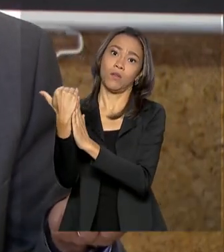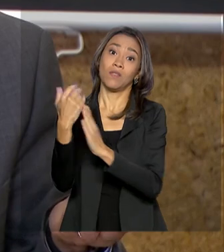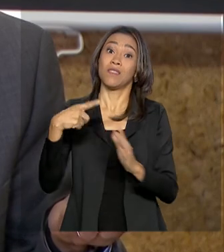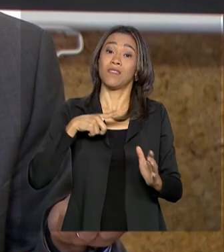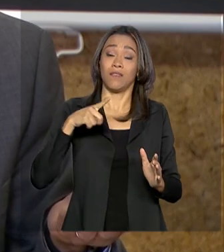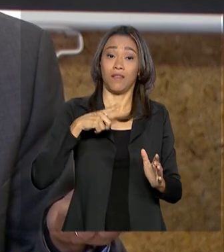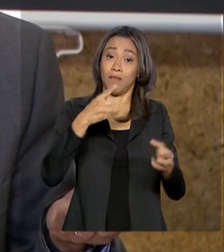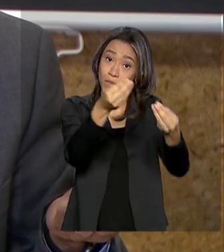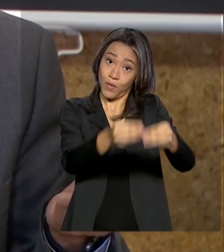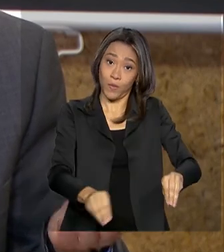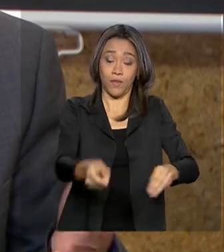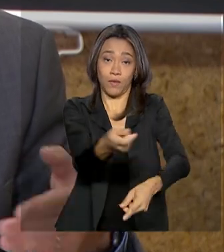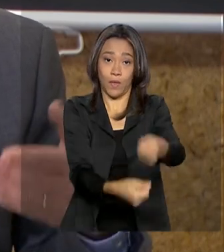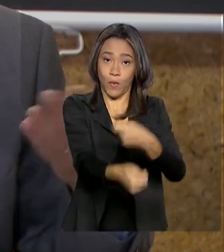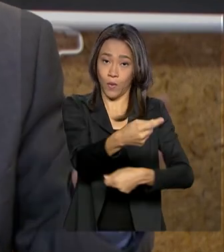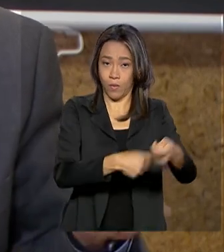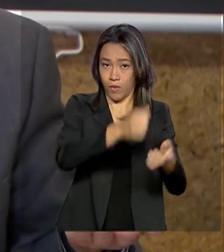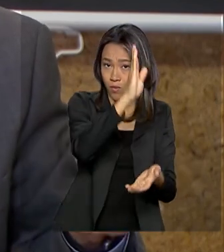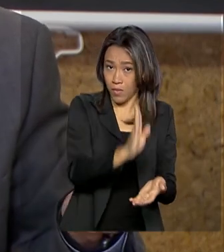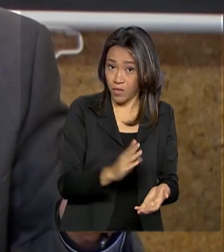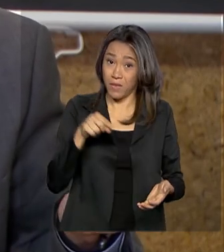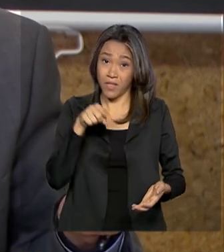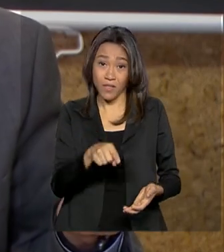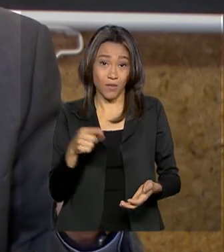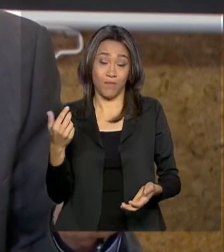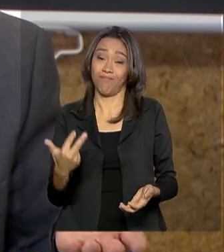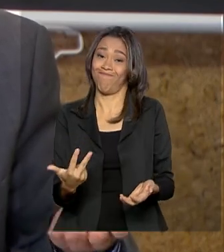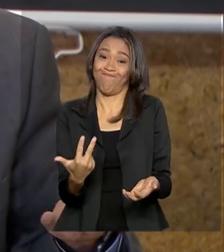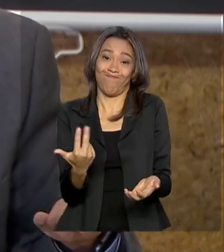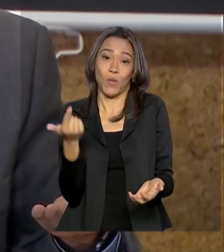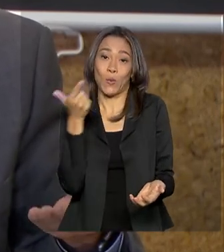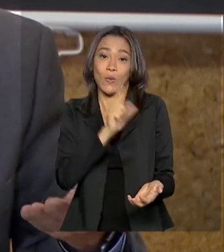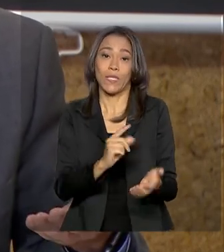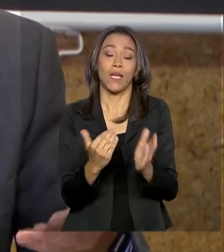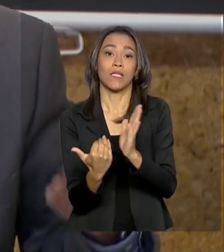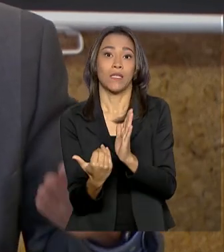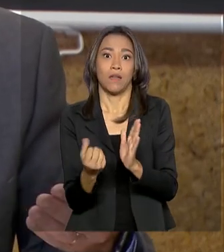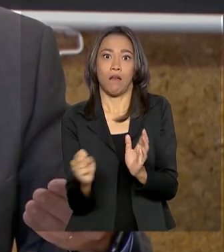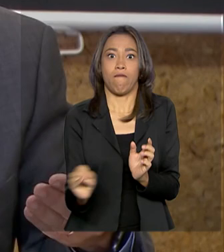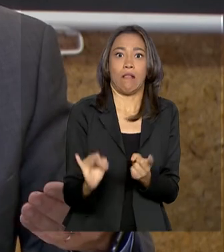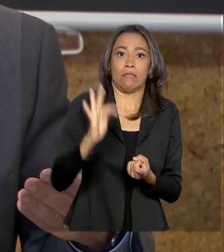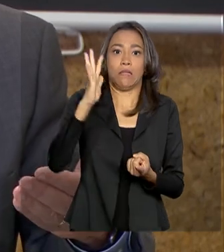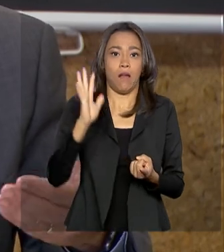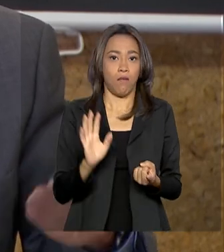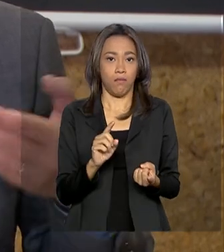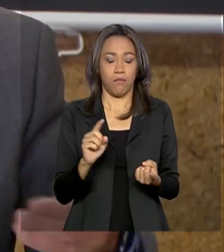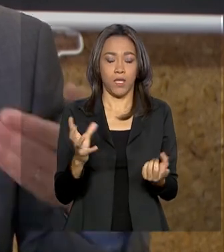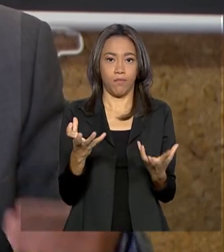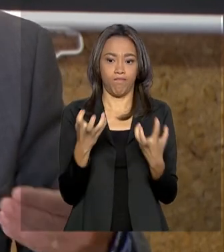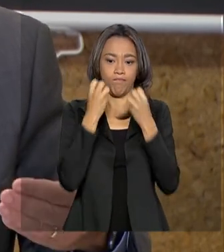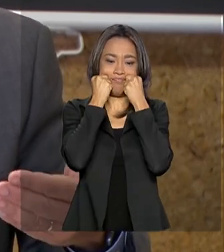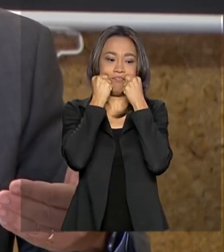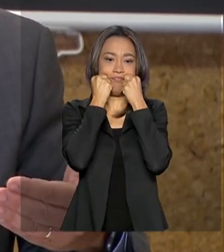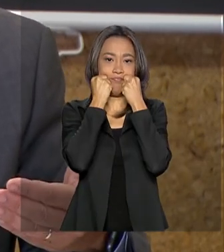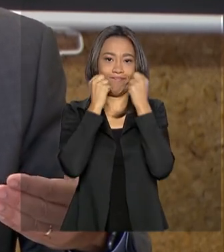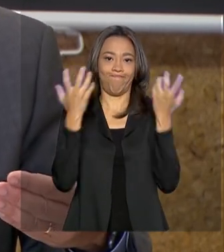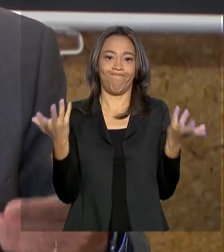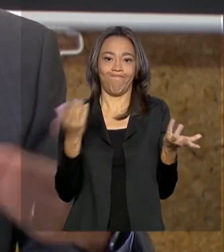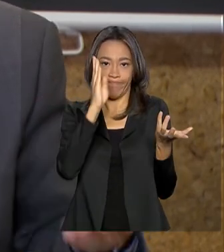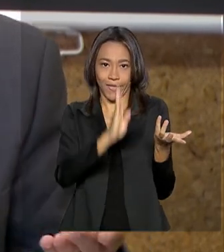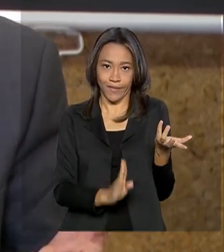econômico do país. Que isso não gere inflação, mas também não frustre expectativas